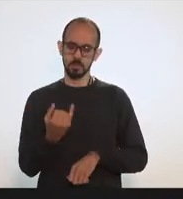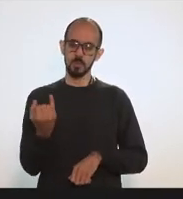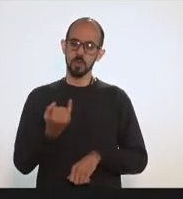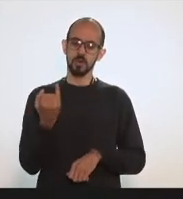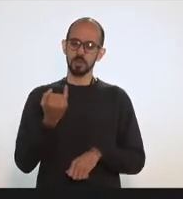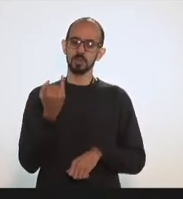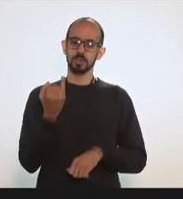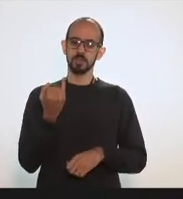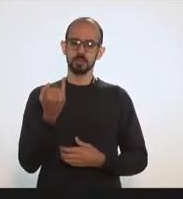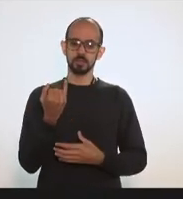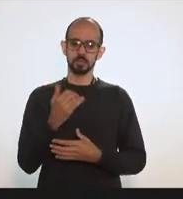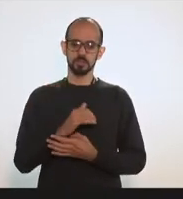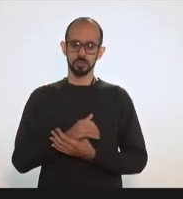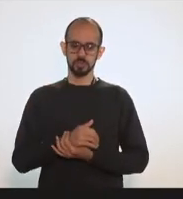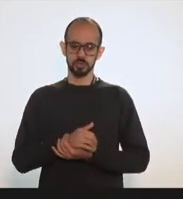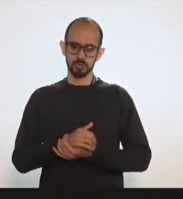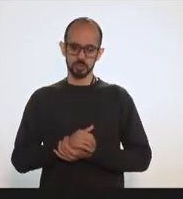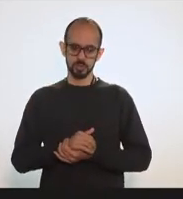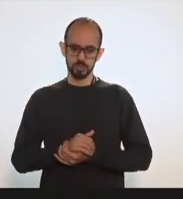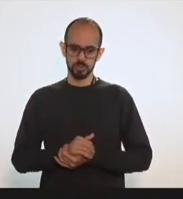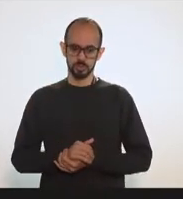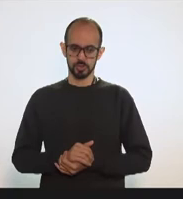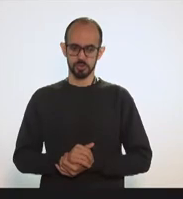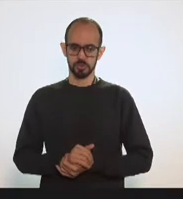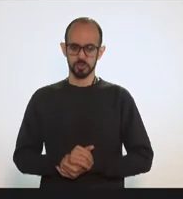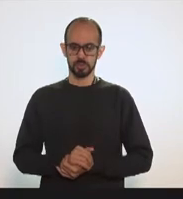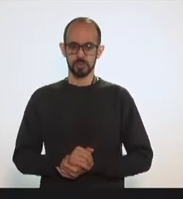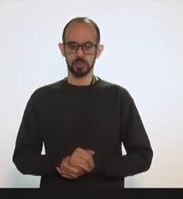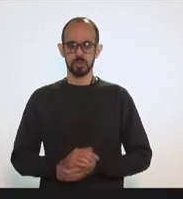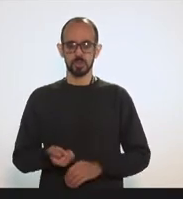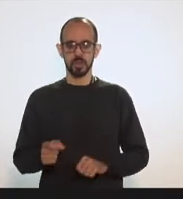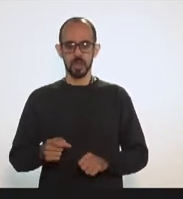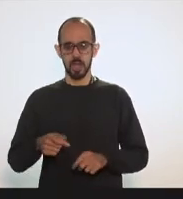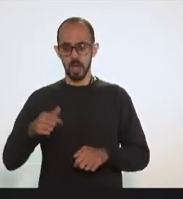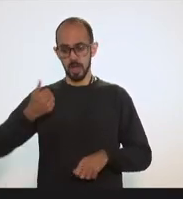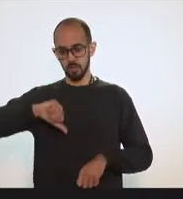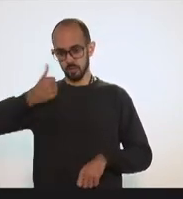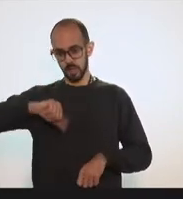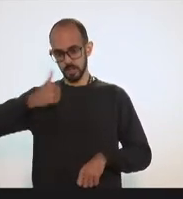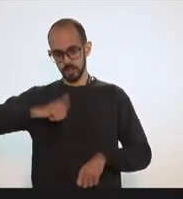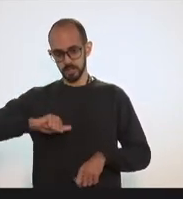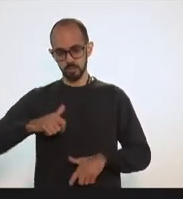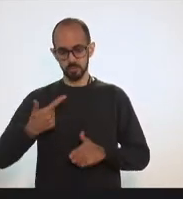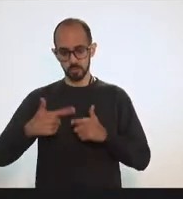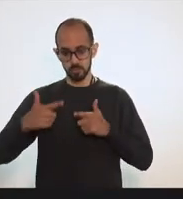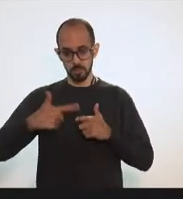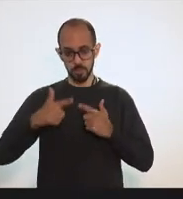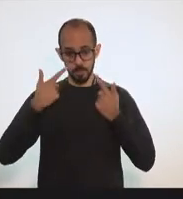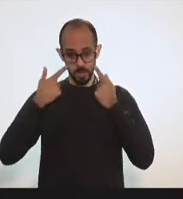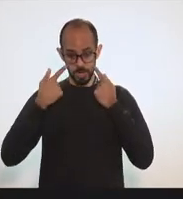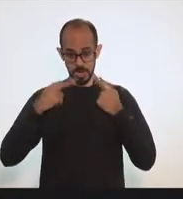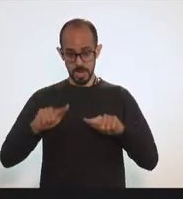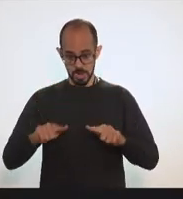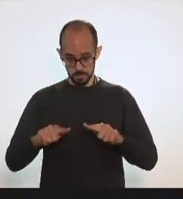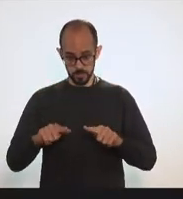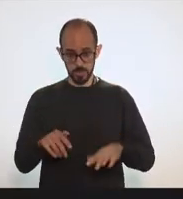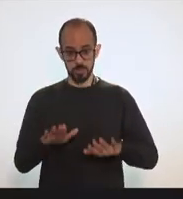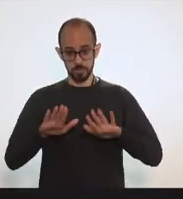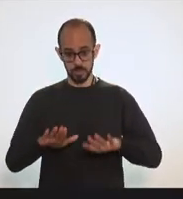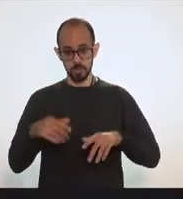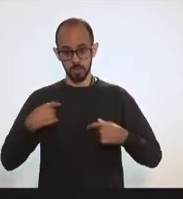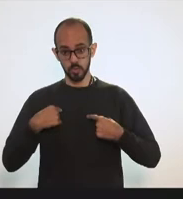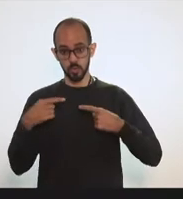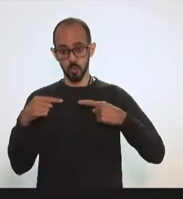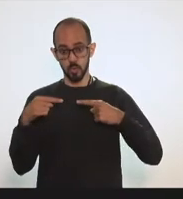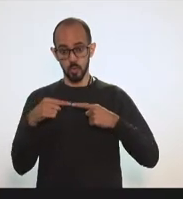importante, né, para que a gente possa estar balizando essa situação no Estado gravíssima. Eu concordo com as ponderações